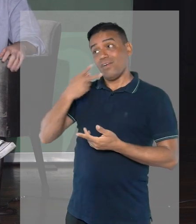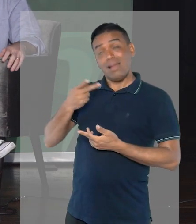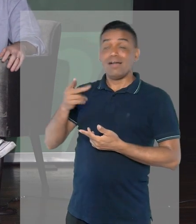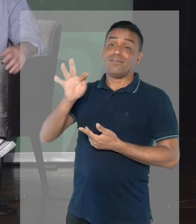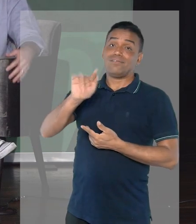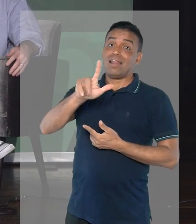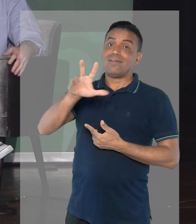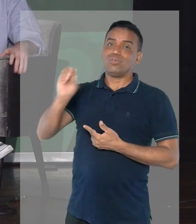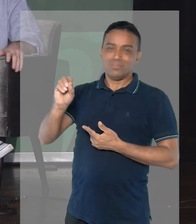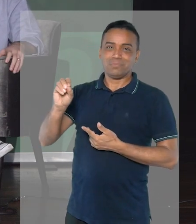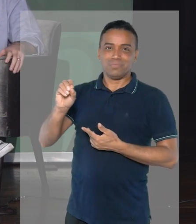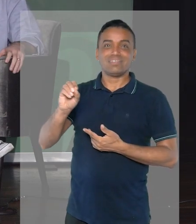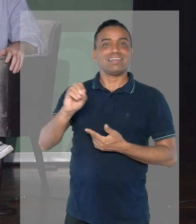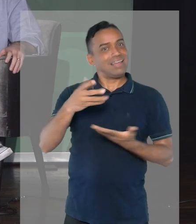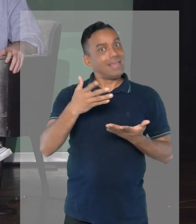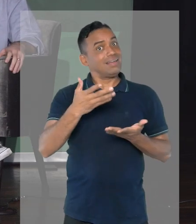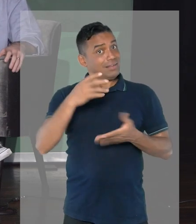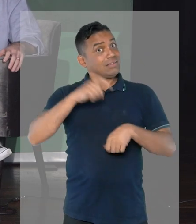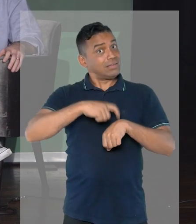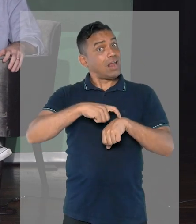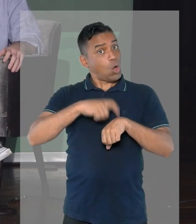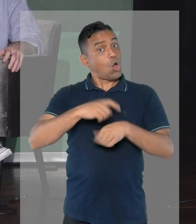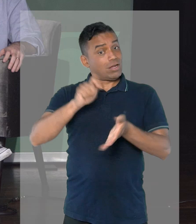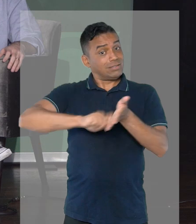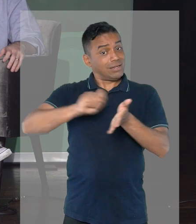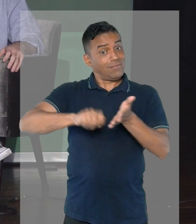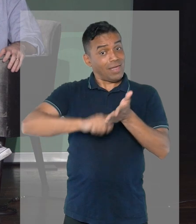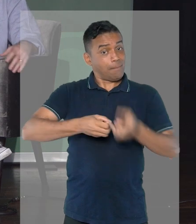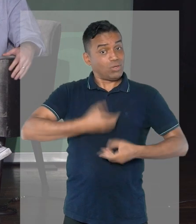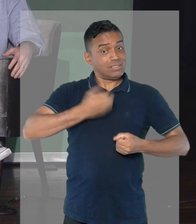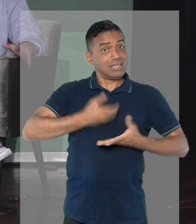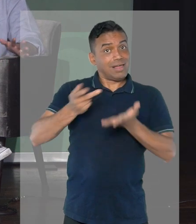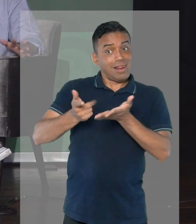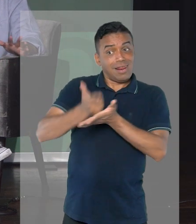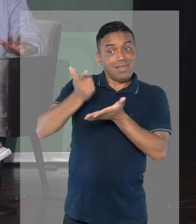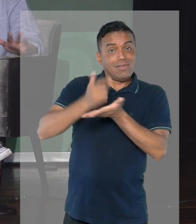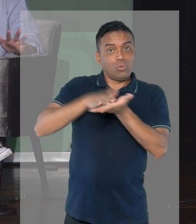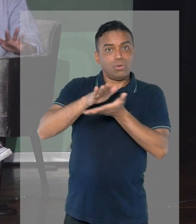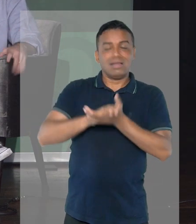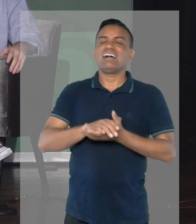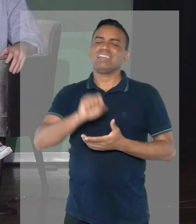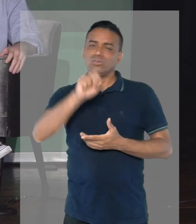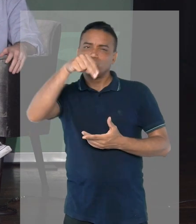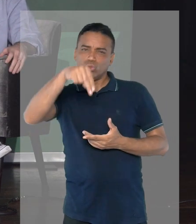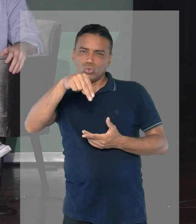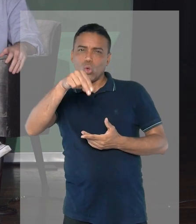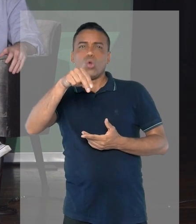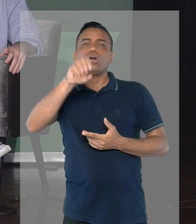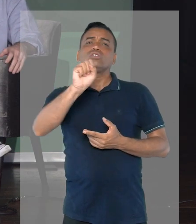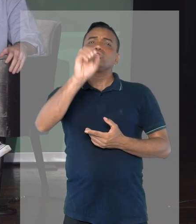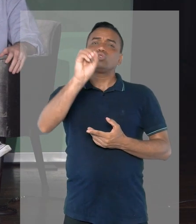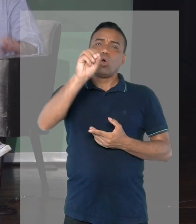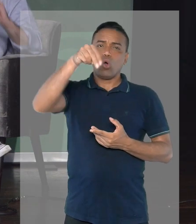Flávio Vignoli. Tá na hora de lançar, né? Um livro de poesia. Quem sabe? Tem uns sonetinhos aí que já